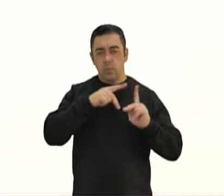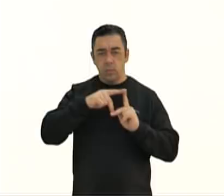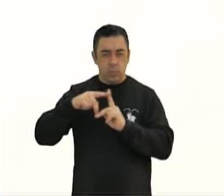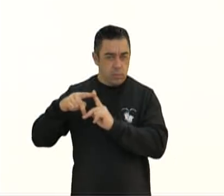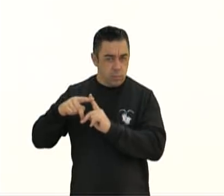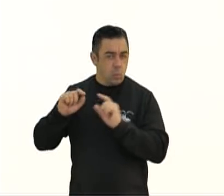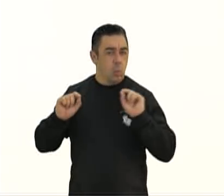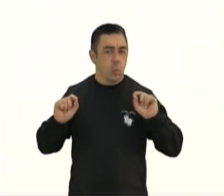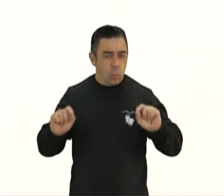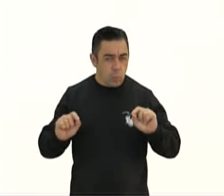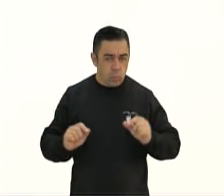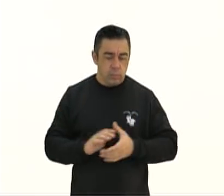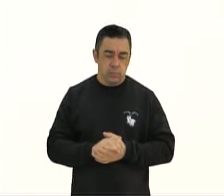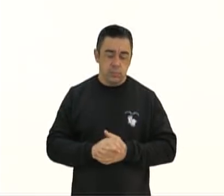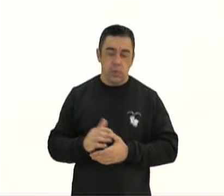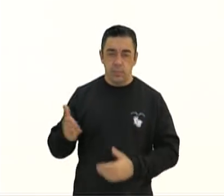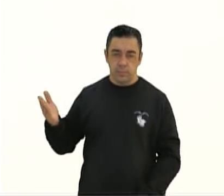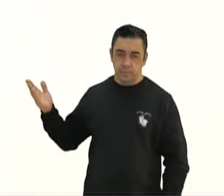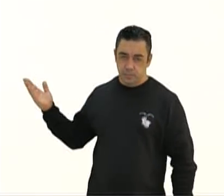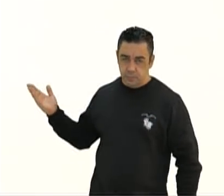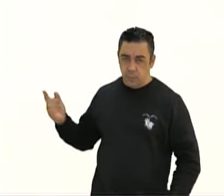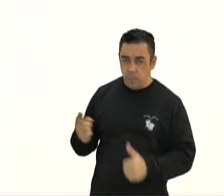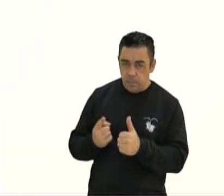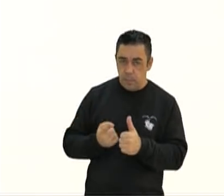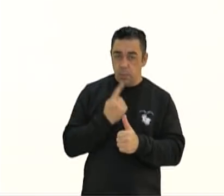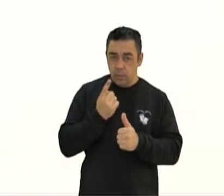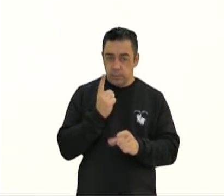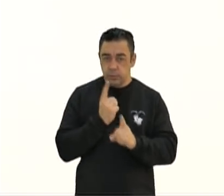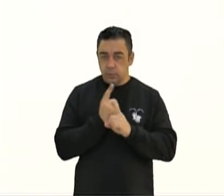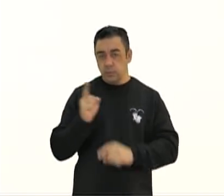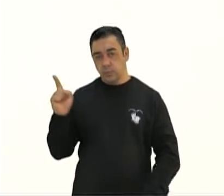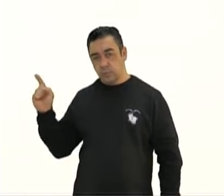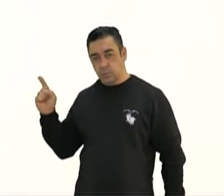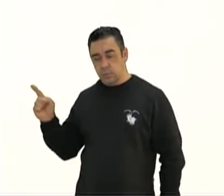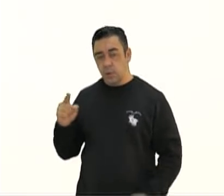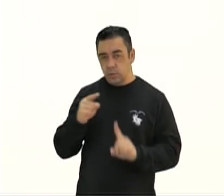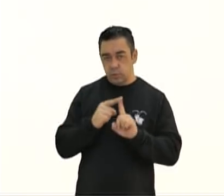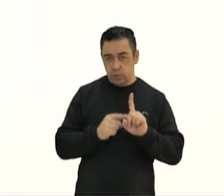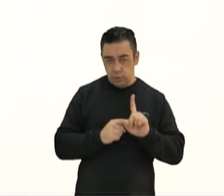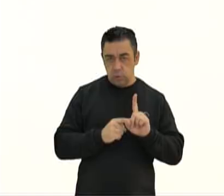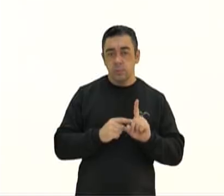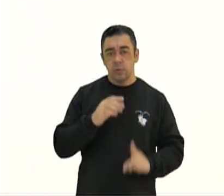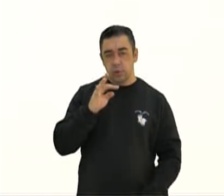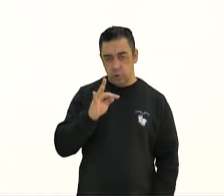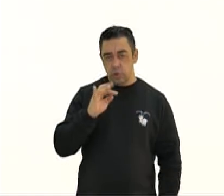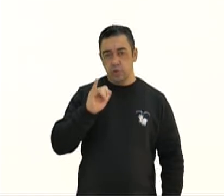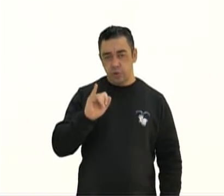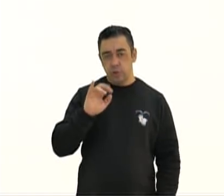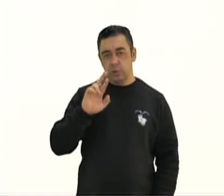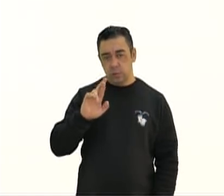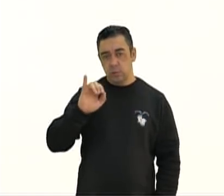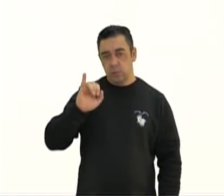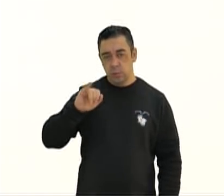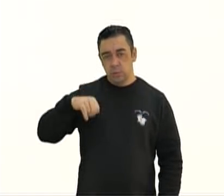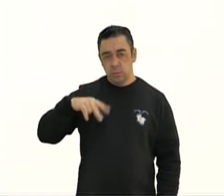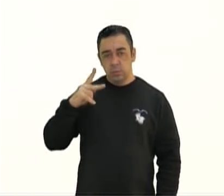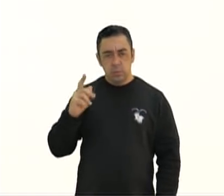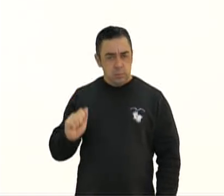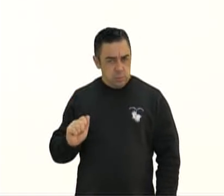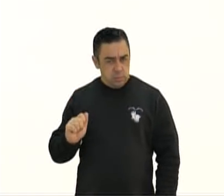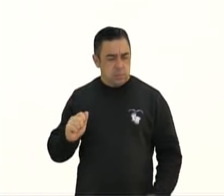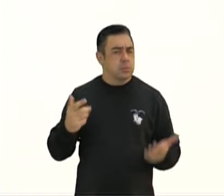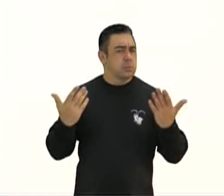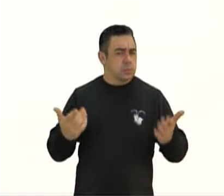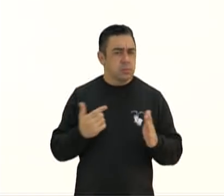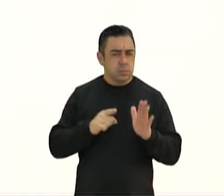é? Então, na primeira atividade, você identificou que esse tipo de texto, nesse formato, é uma tirinha. Agora, eu